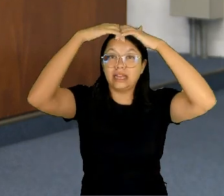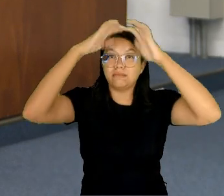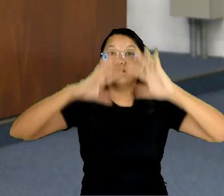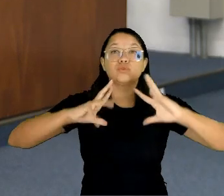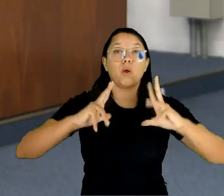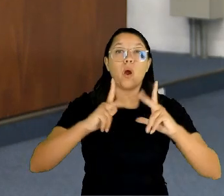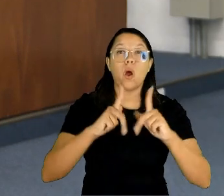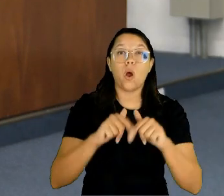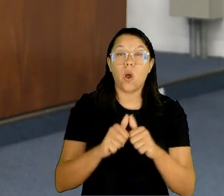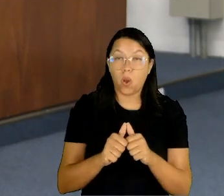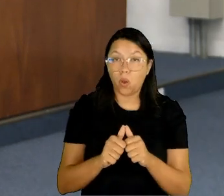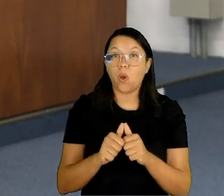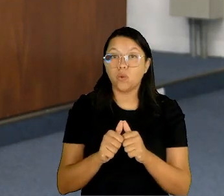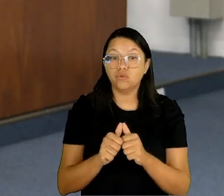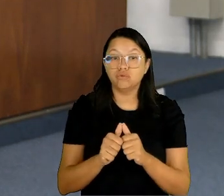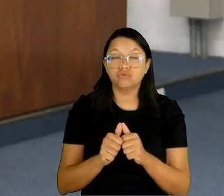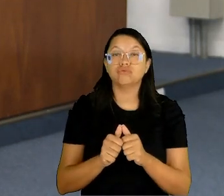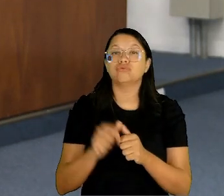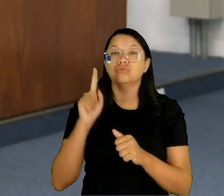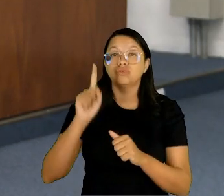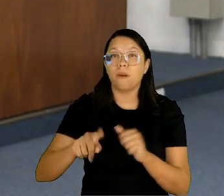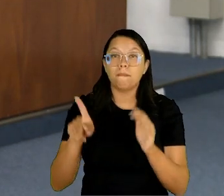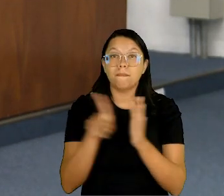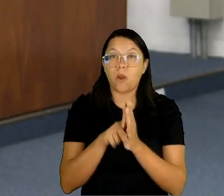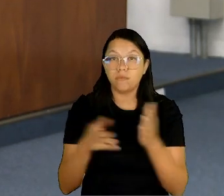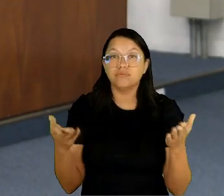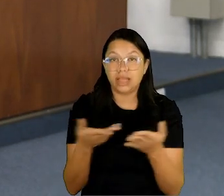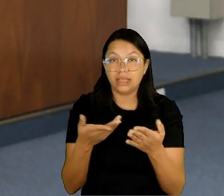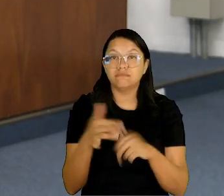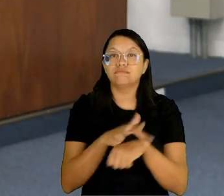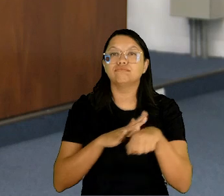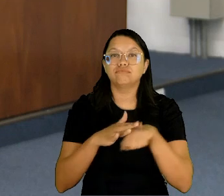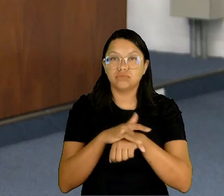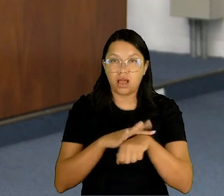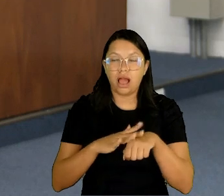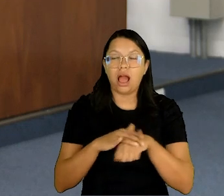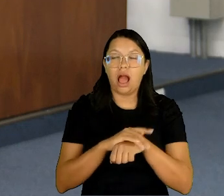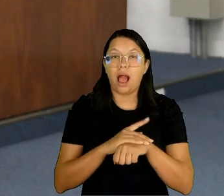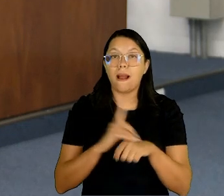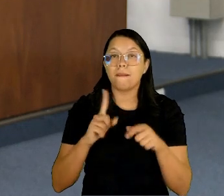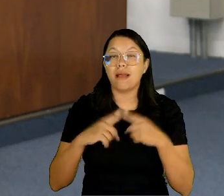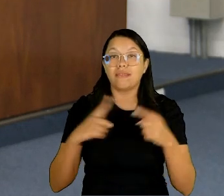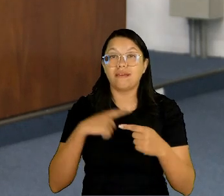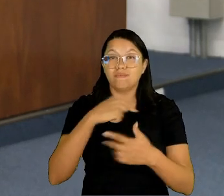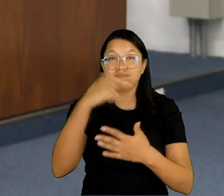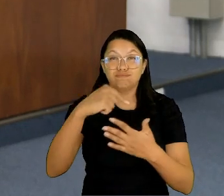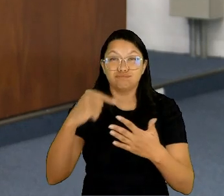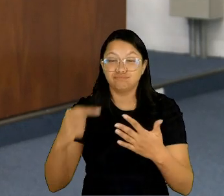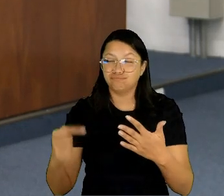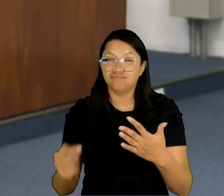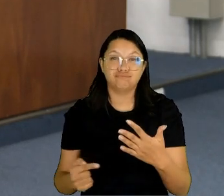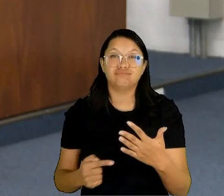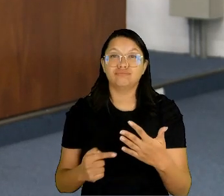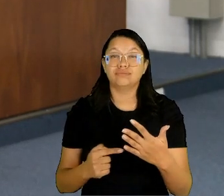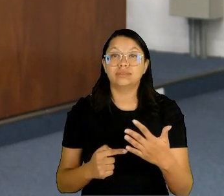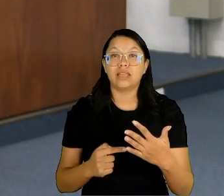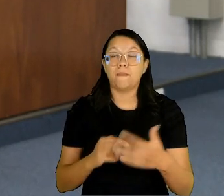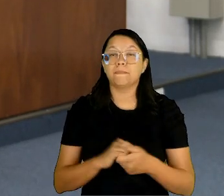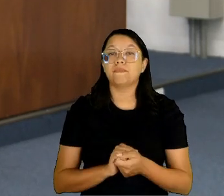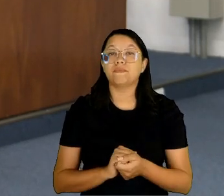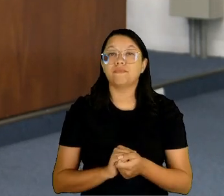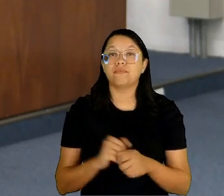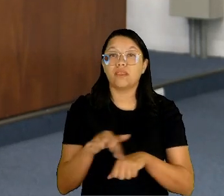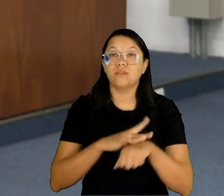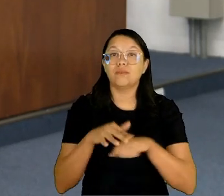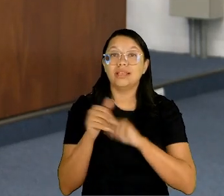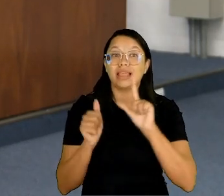todos espectros diferentes de uma mesma doença, que é essa doença aterosclerótica. Da mesma forma, a doença arterial periférica, que é